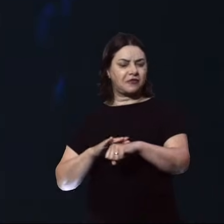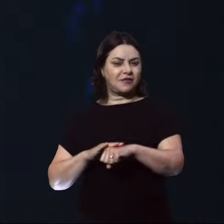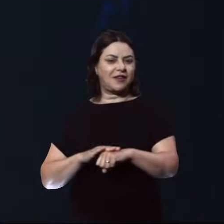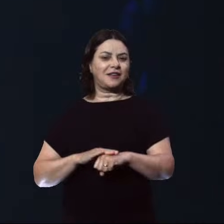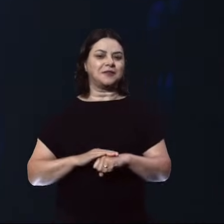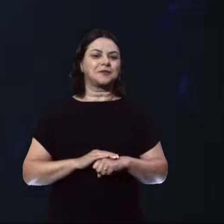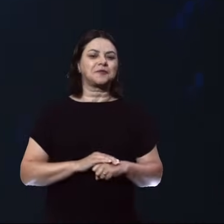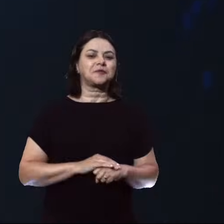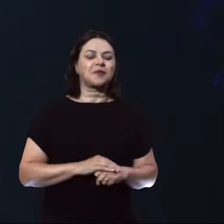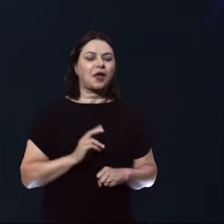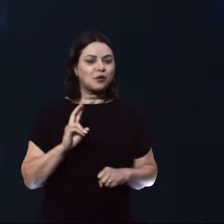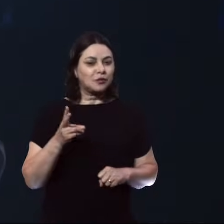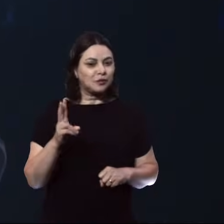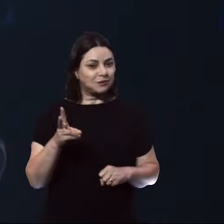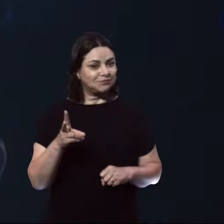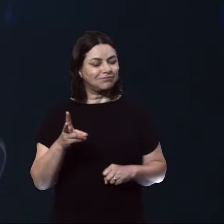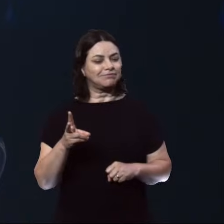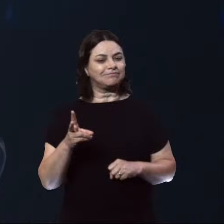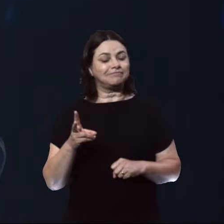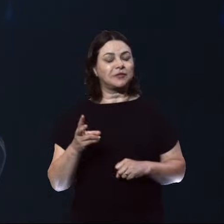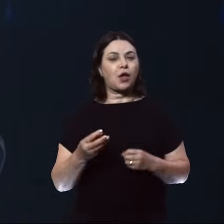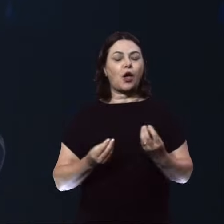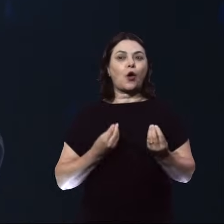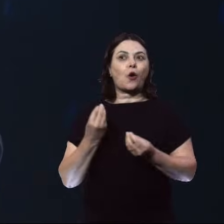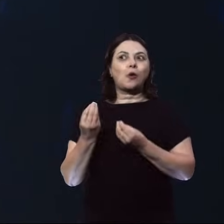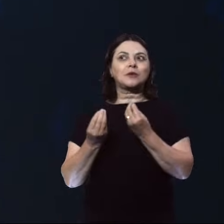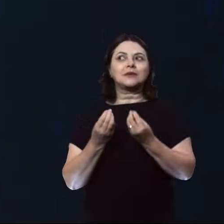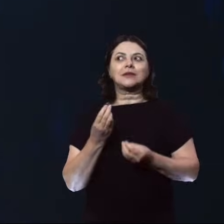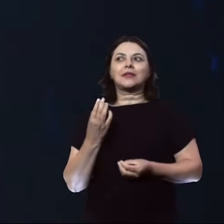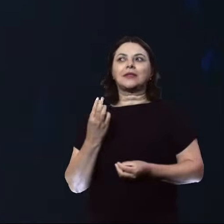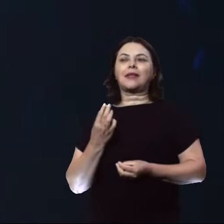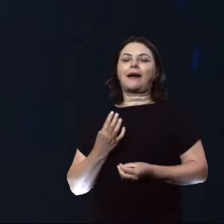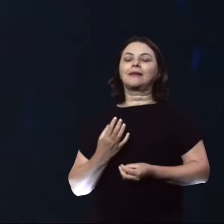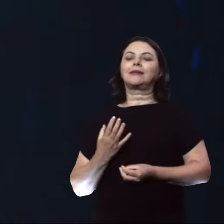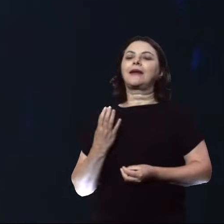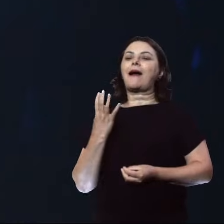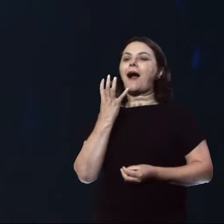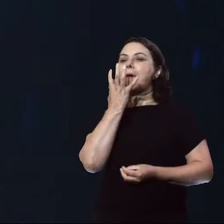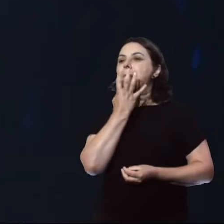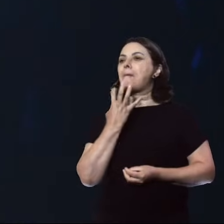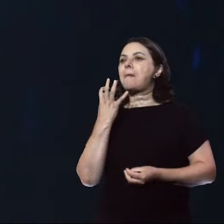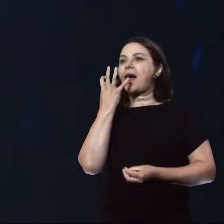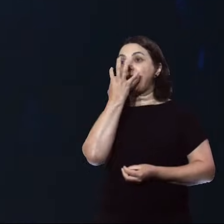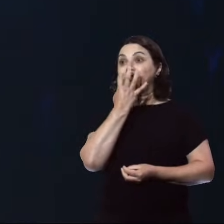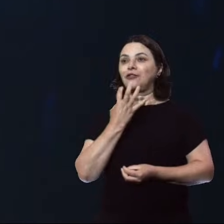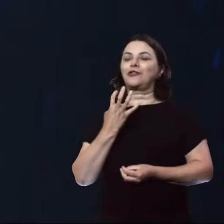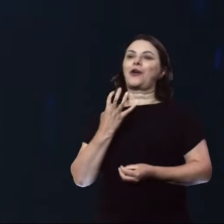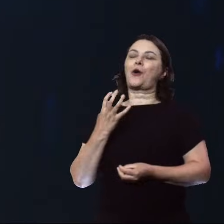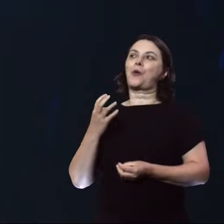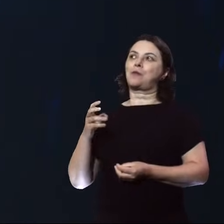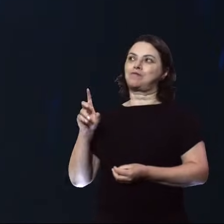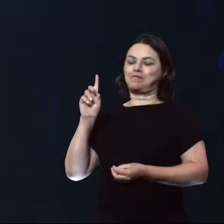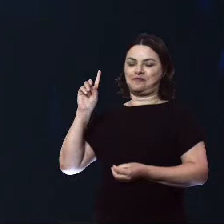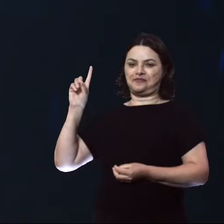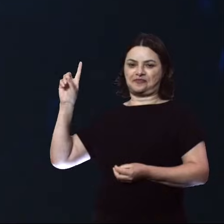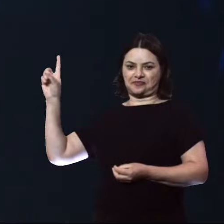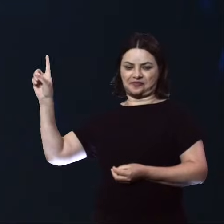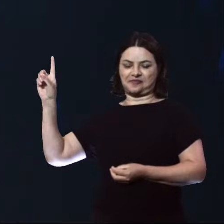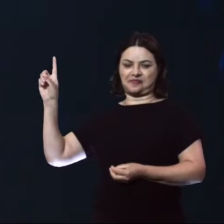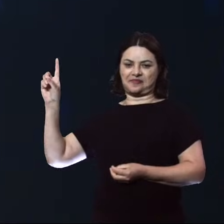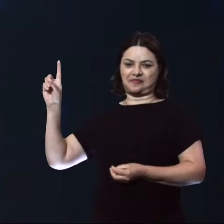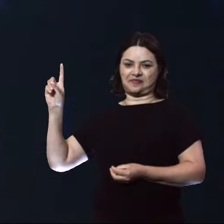reforçando aquilo que o Senhor já está fazendo? Como que está a paixão por Jesus na sua vida nesse 2026? Será que você começou o